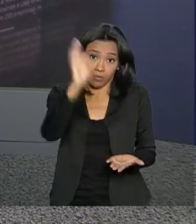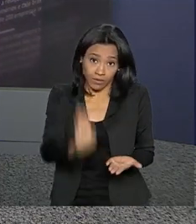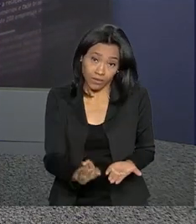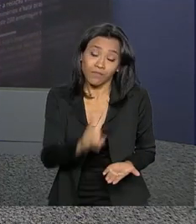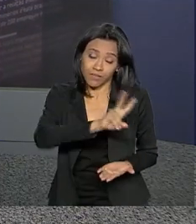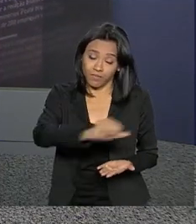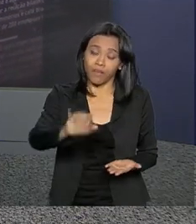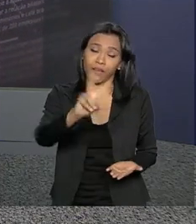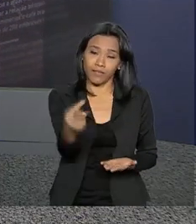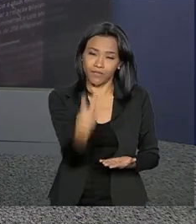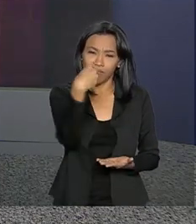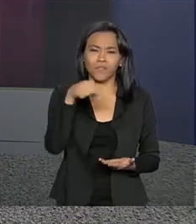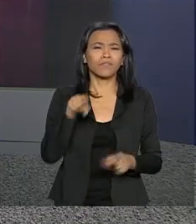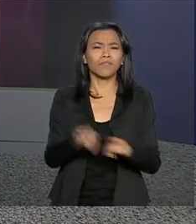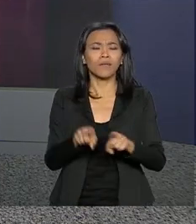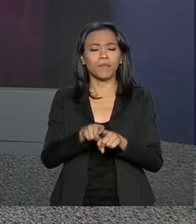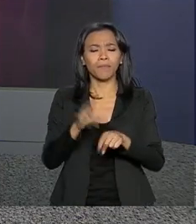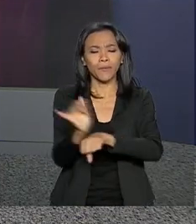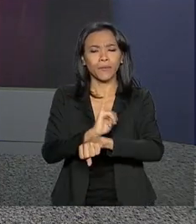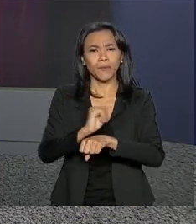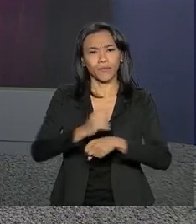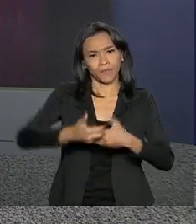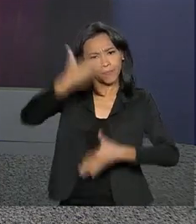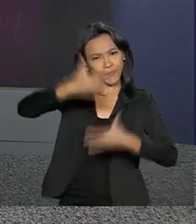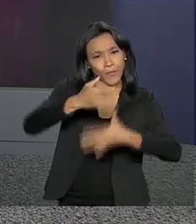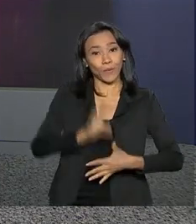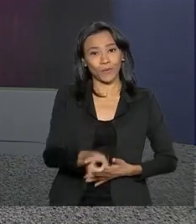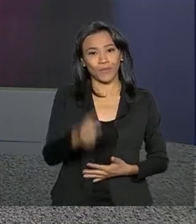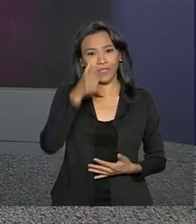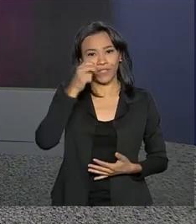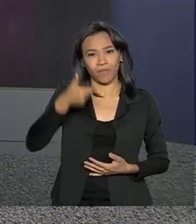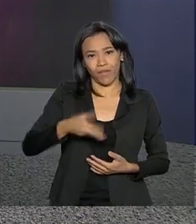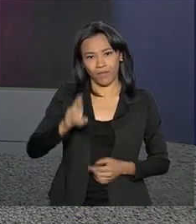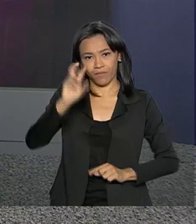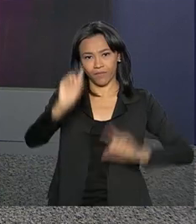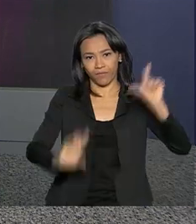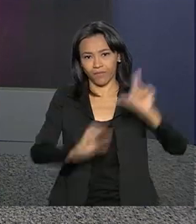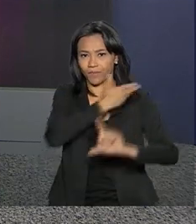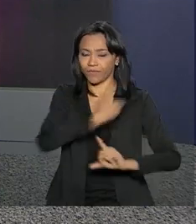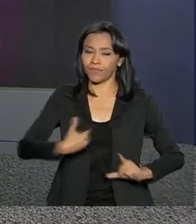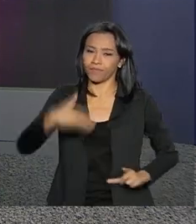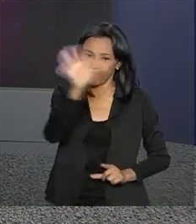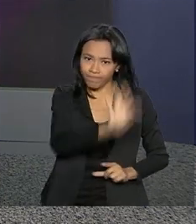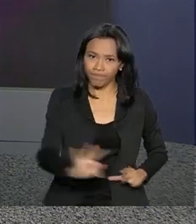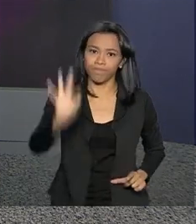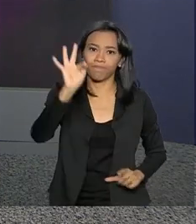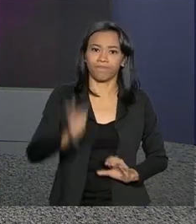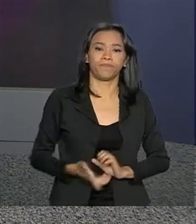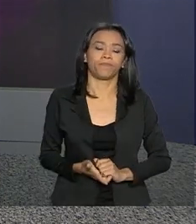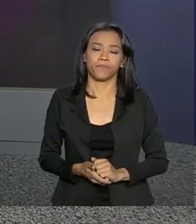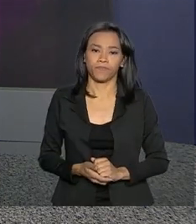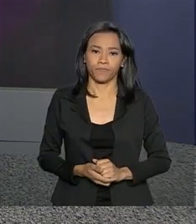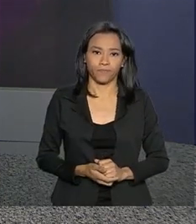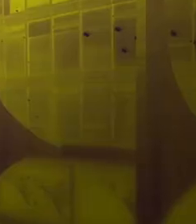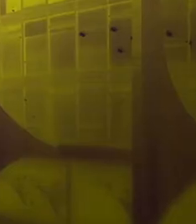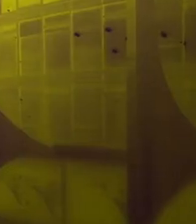você acompanha também nas nossas redes sociais. Continue com a gente aqui na NBR, a TV do Governo Federal.